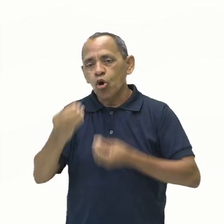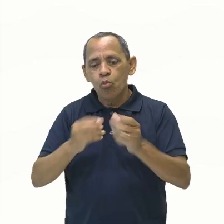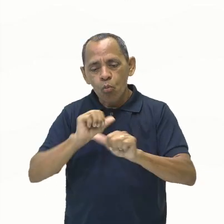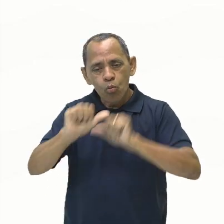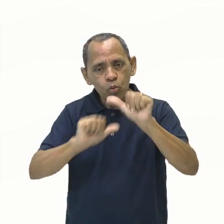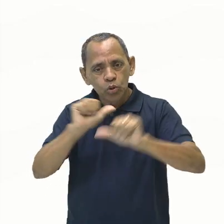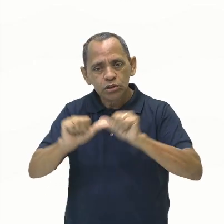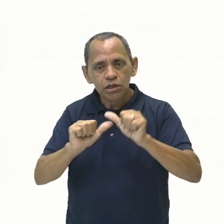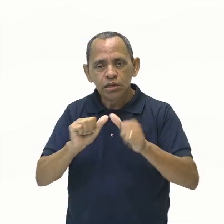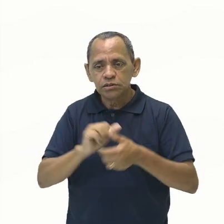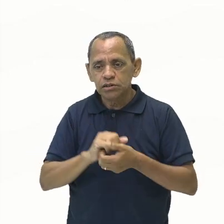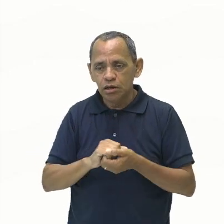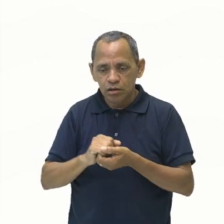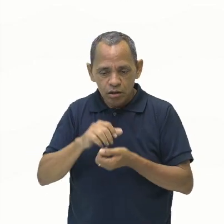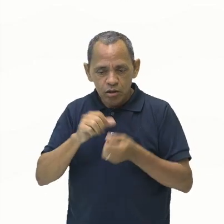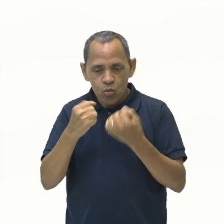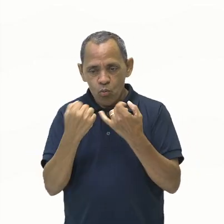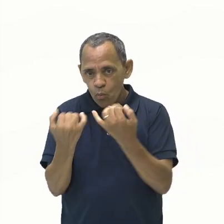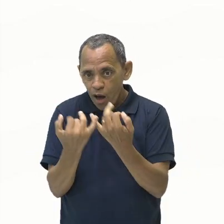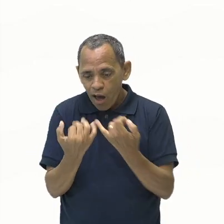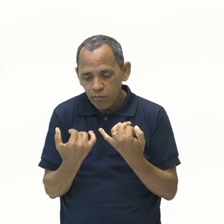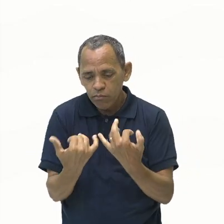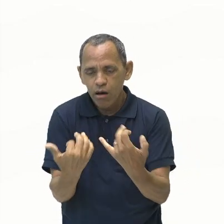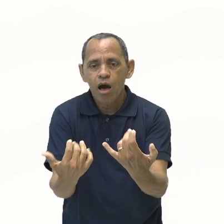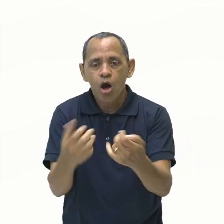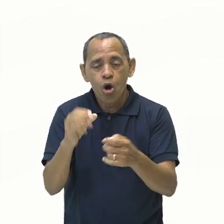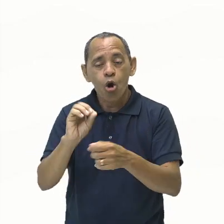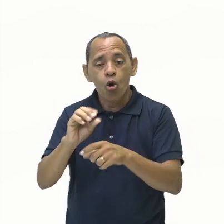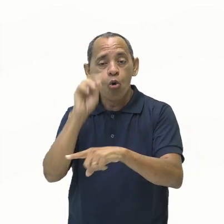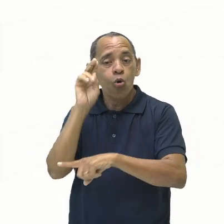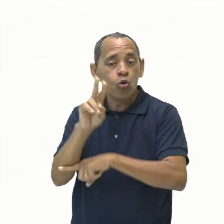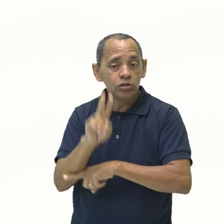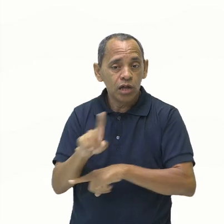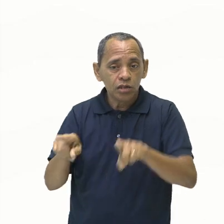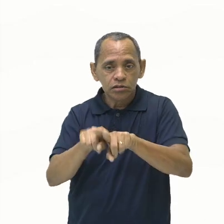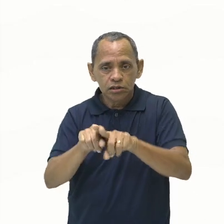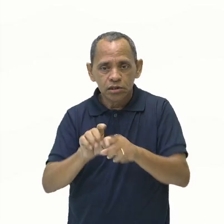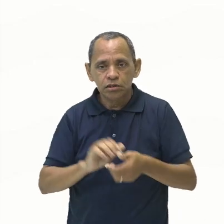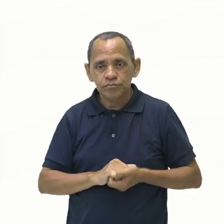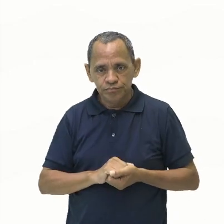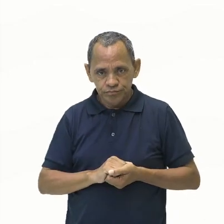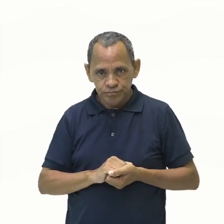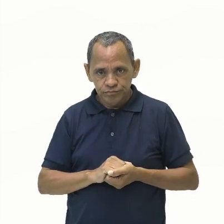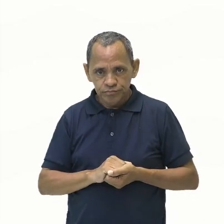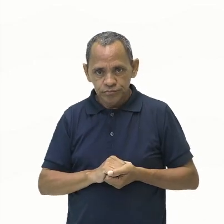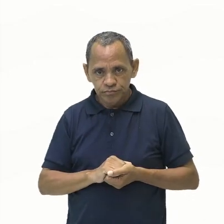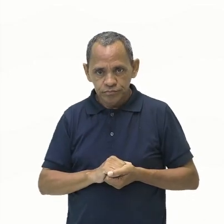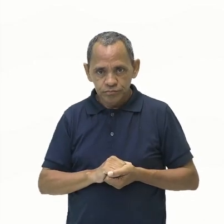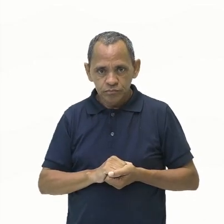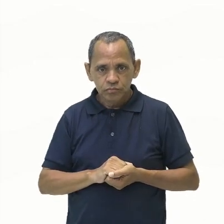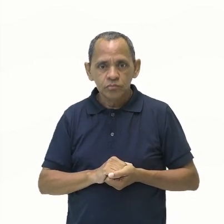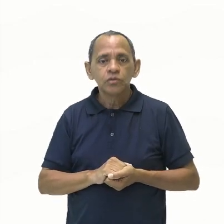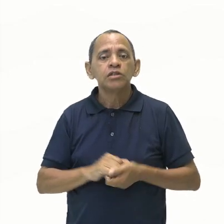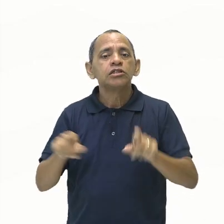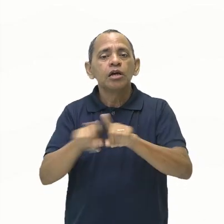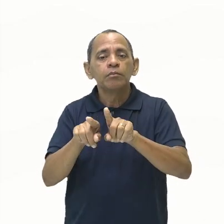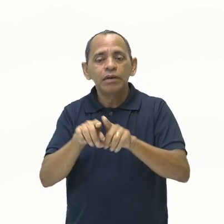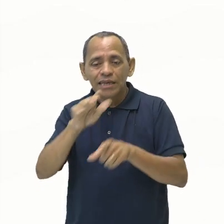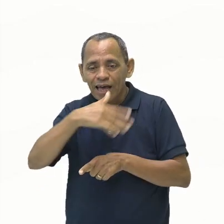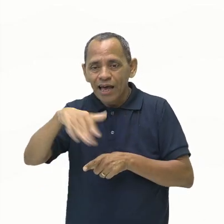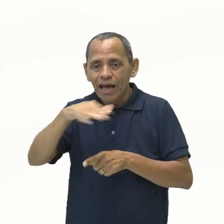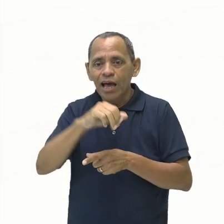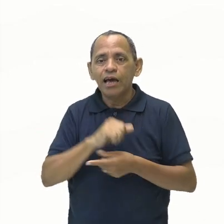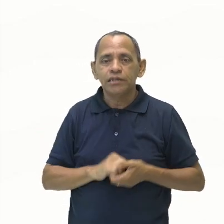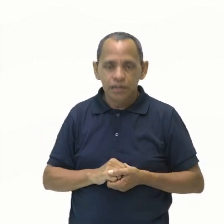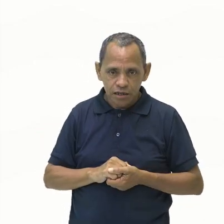em pastagem ou para o cultivo. E ainda a remoção da cobertura vegetal natural. Como vocês